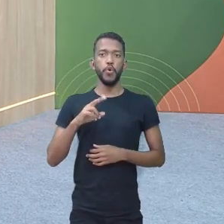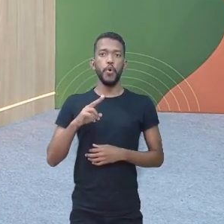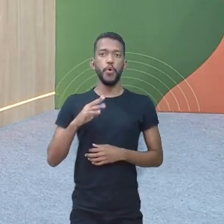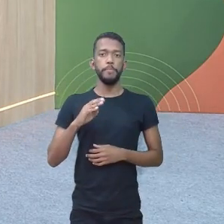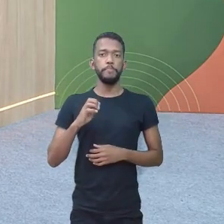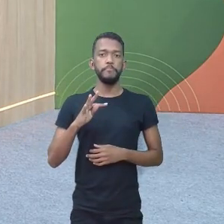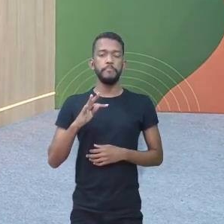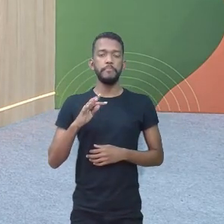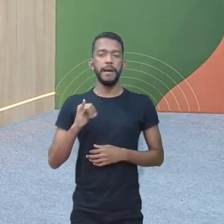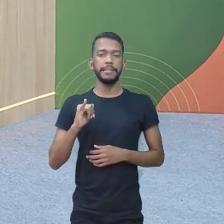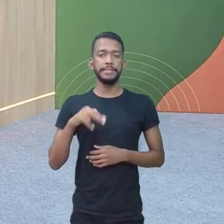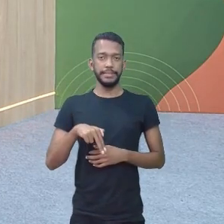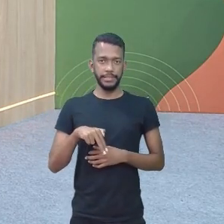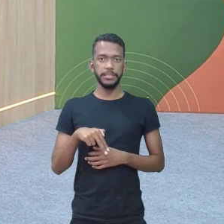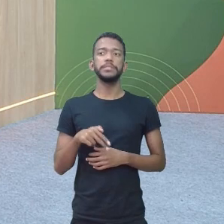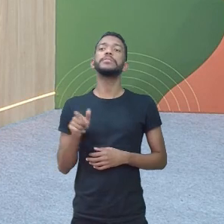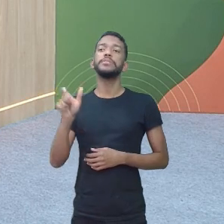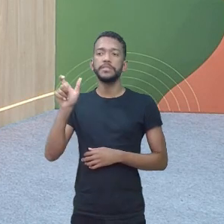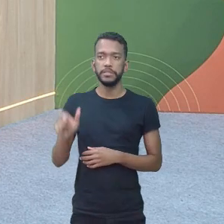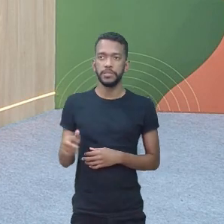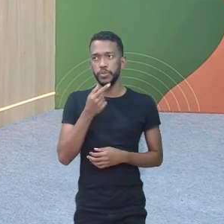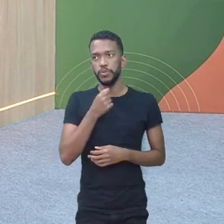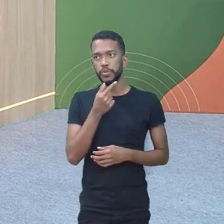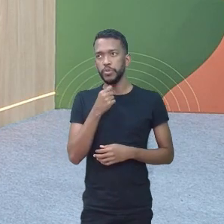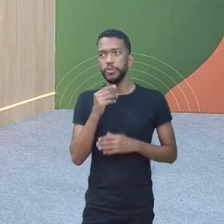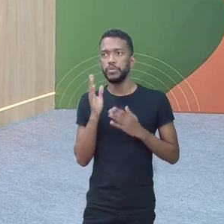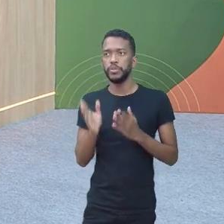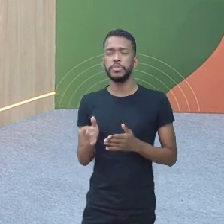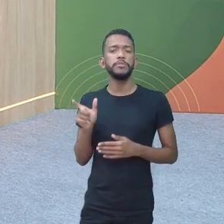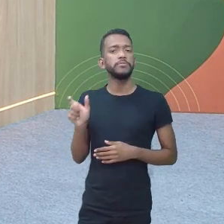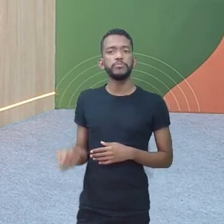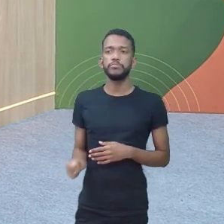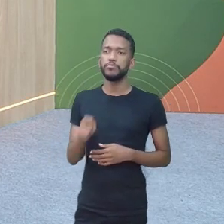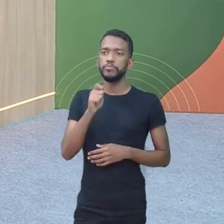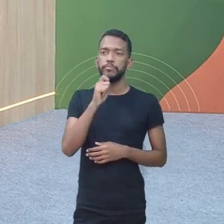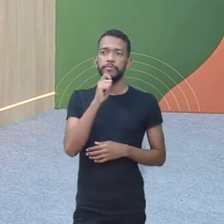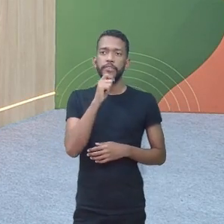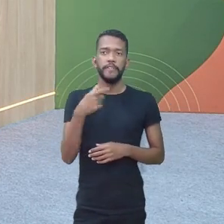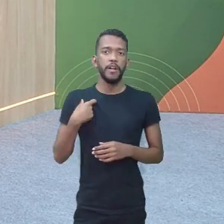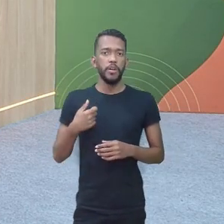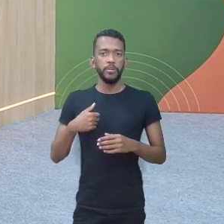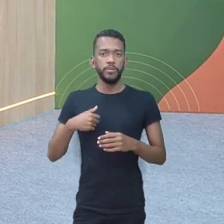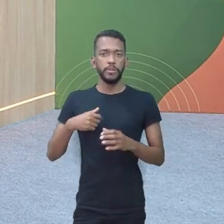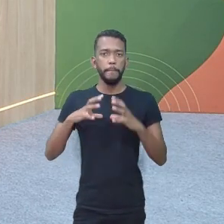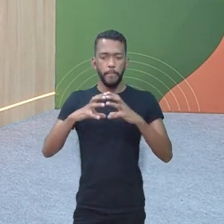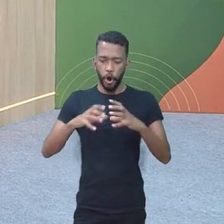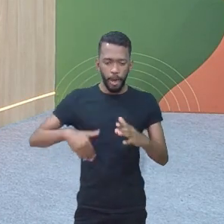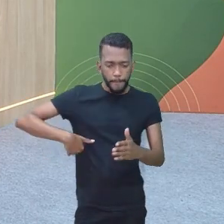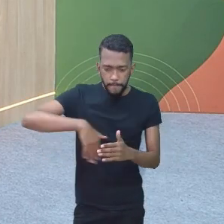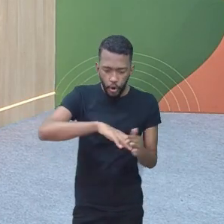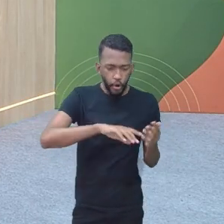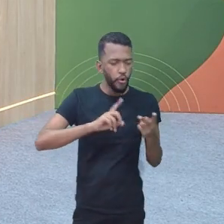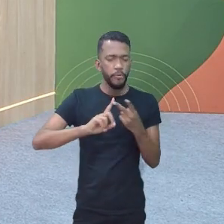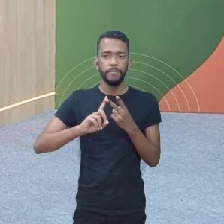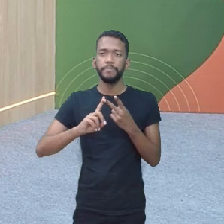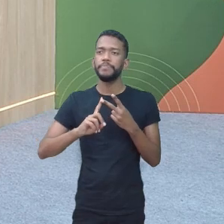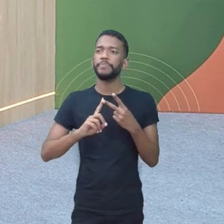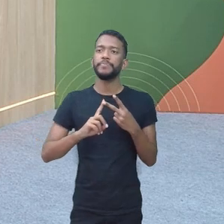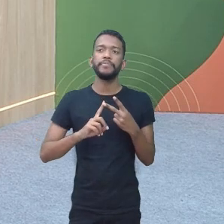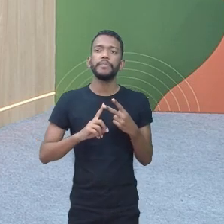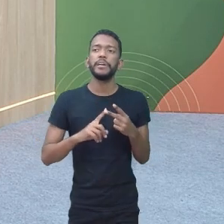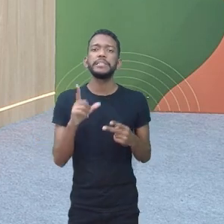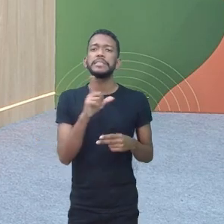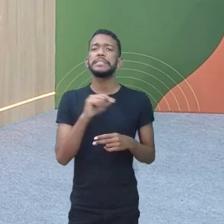Esse cidadão aí, mesmo sem ter chutado uma bola no gol, mesmo sem ter corrido